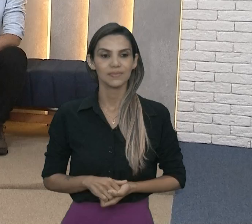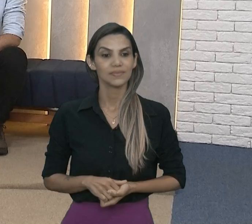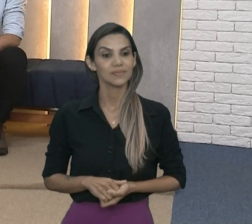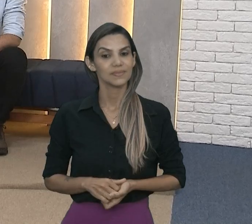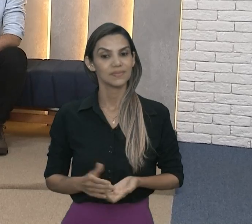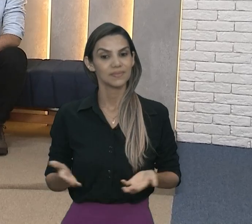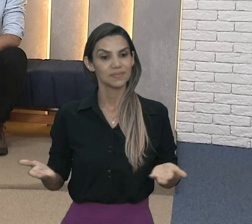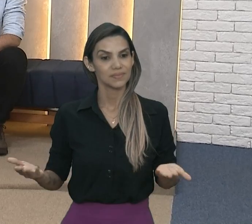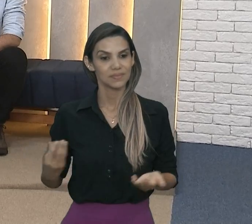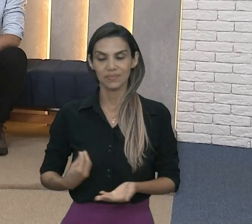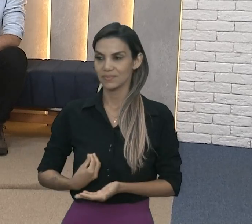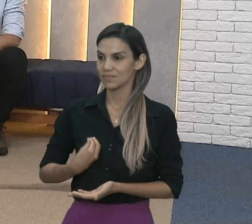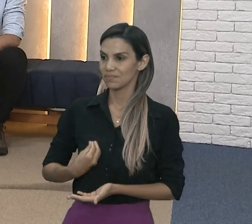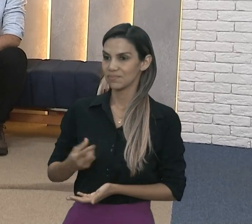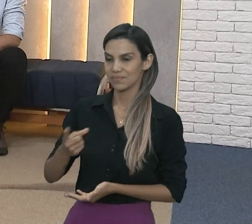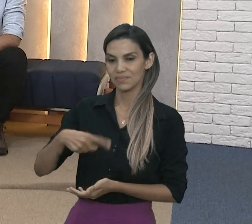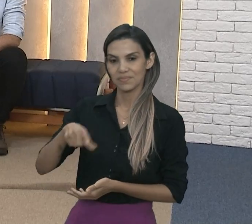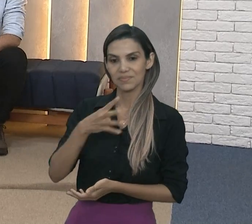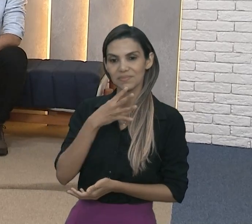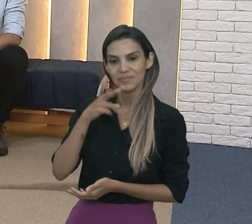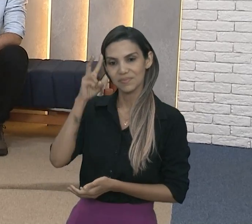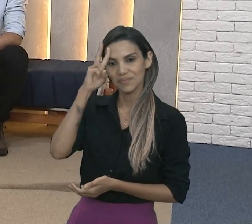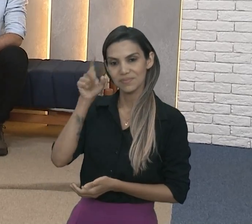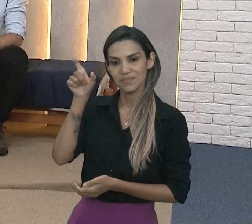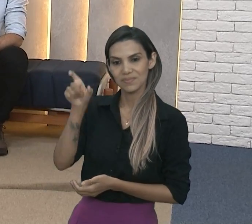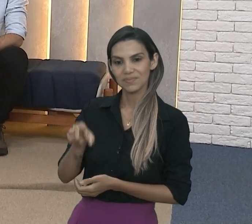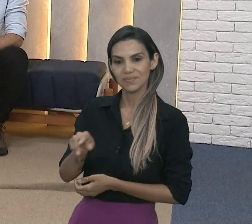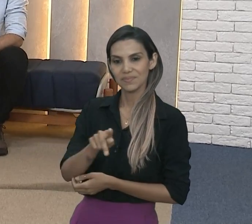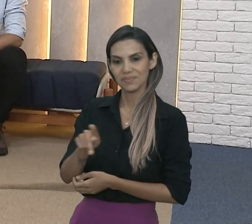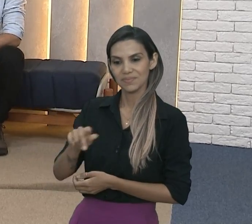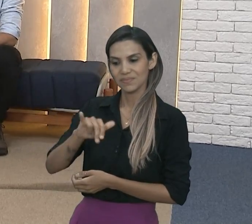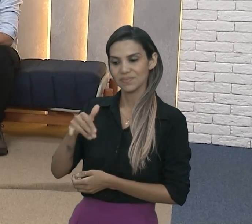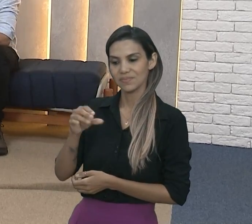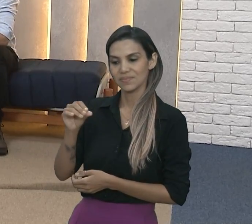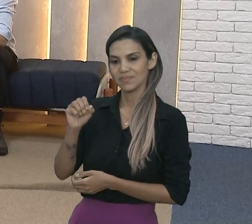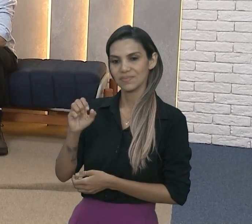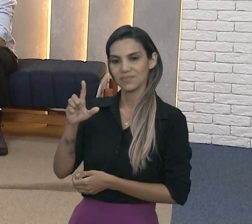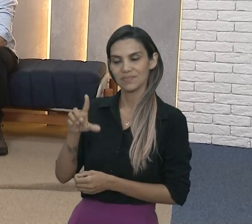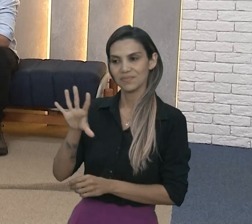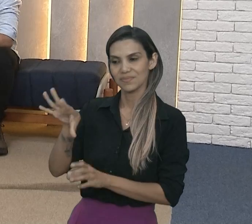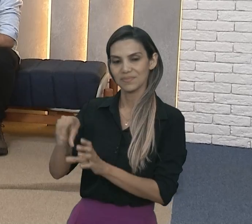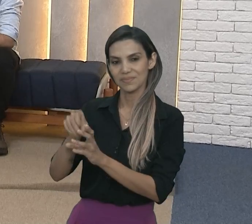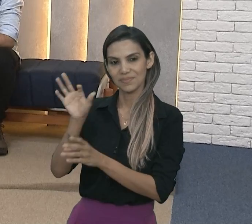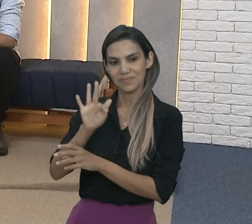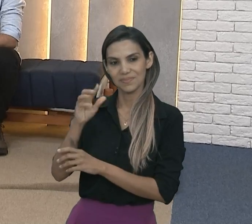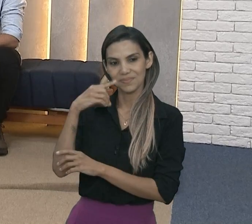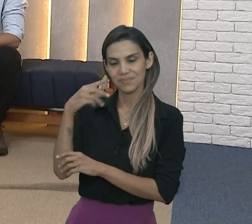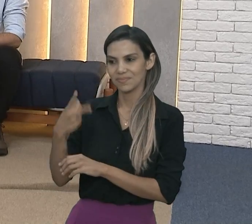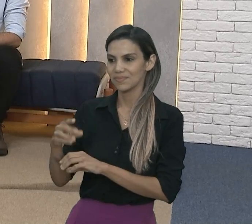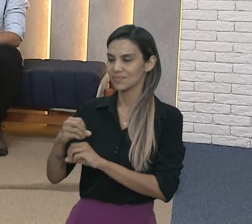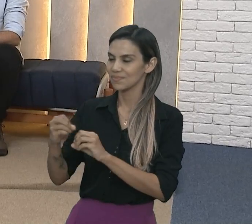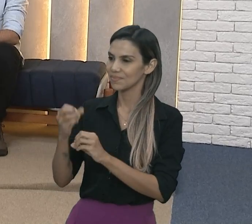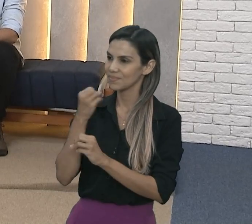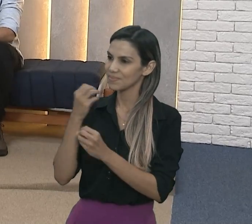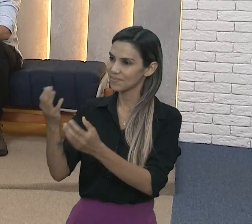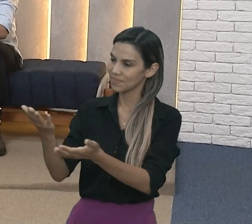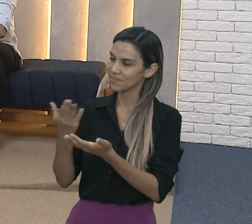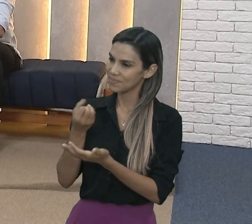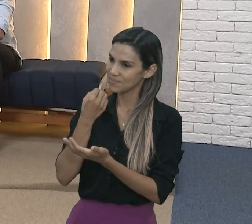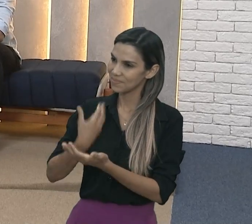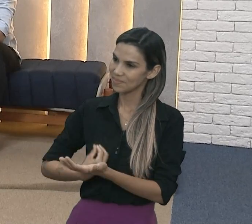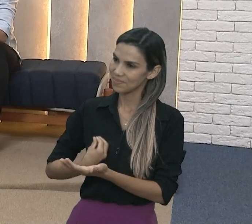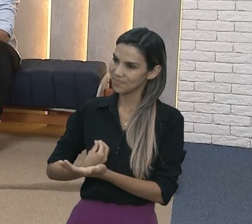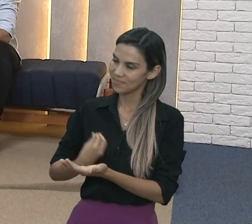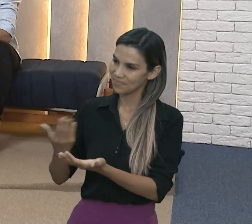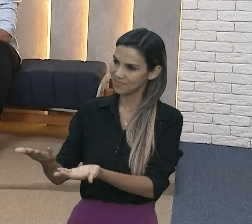E hoje nós vamos conhecer a história do professor José Quirino, da Faculdade de Direito da UFG. Professor, seja muito bem-vindo, que bom recebê-lo